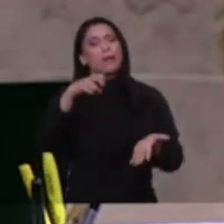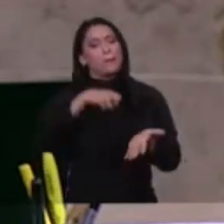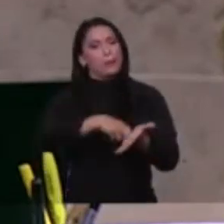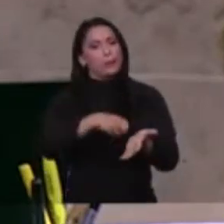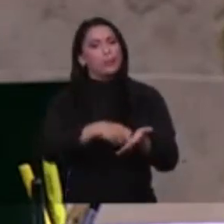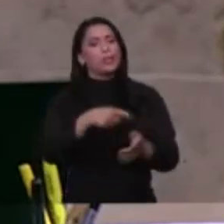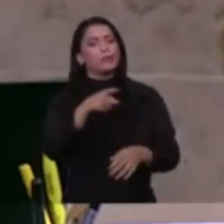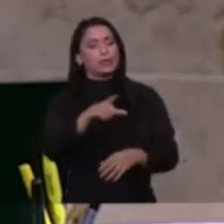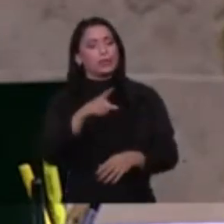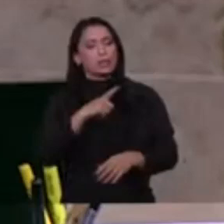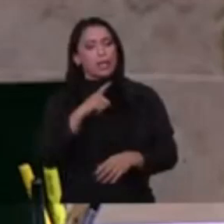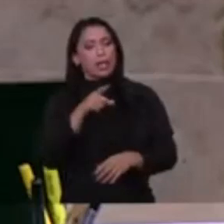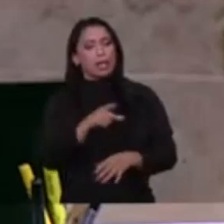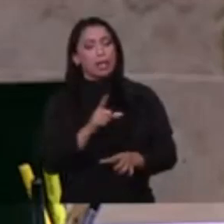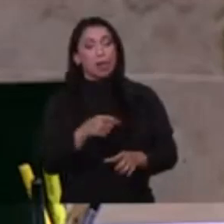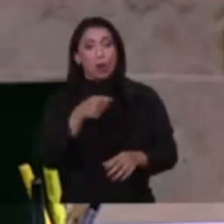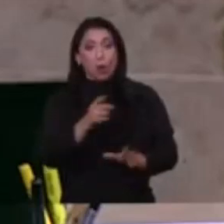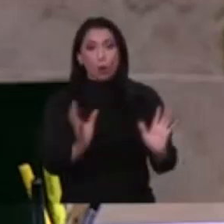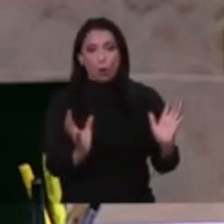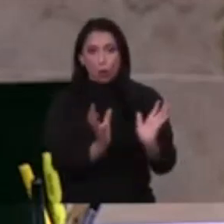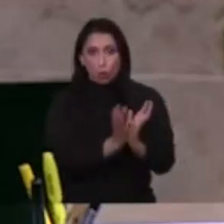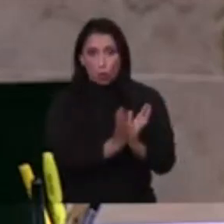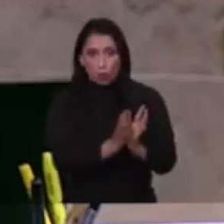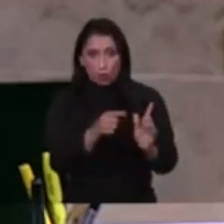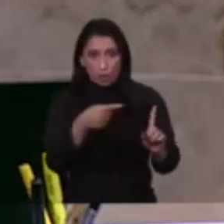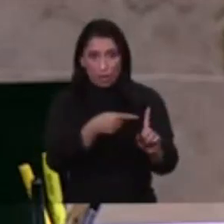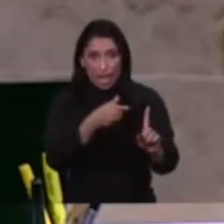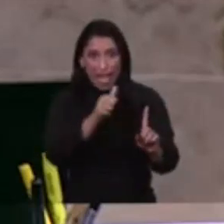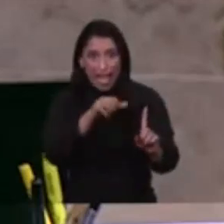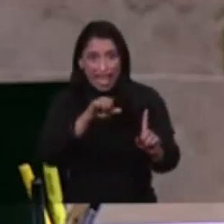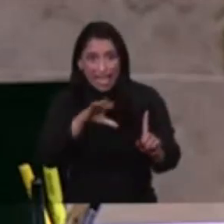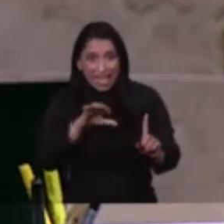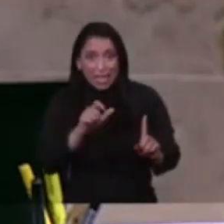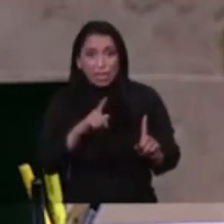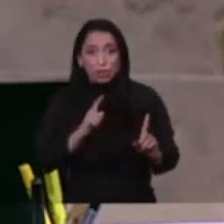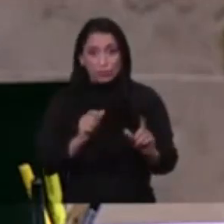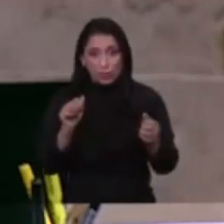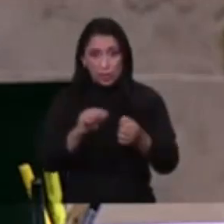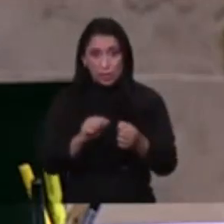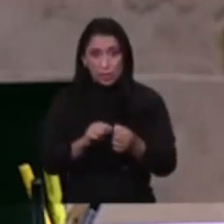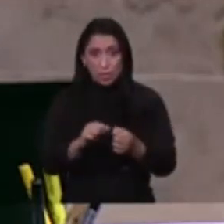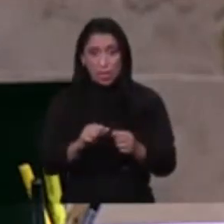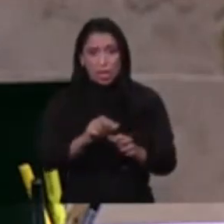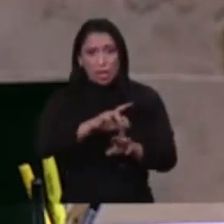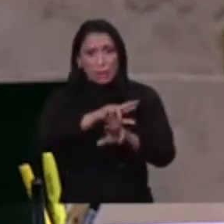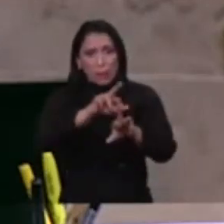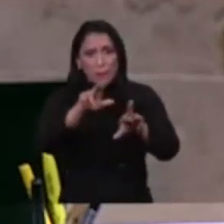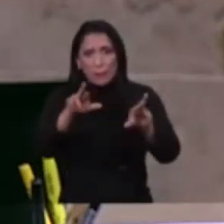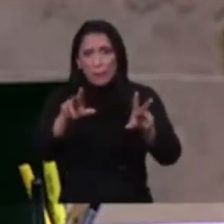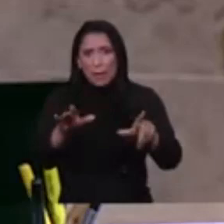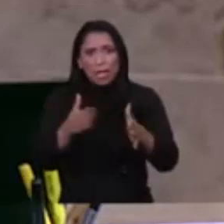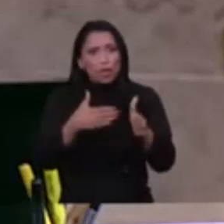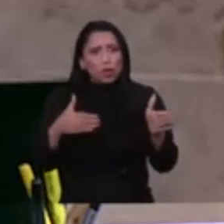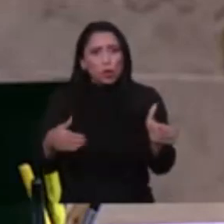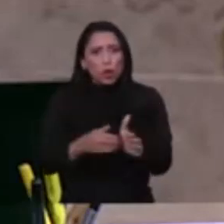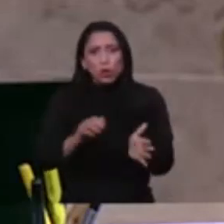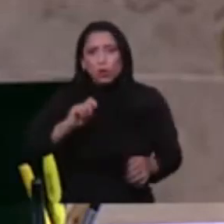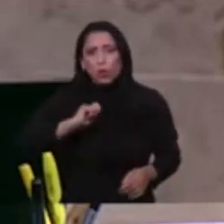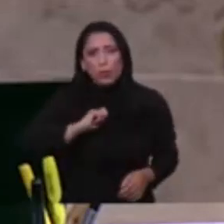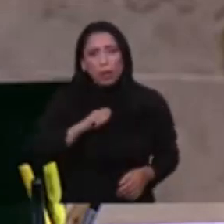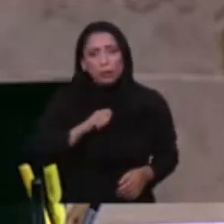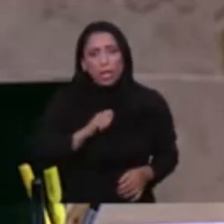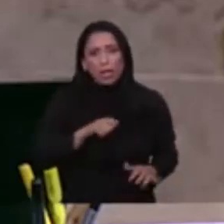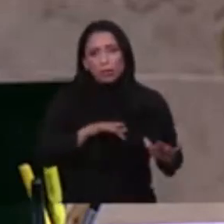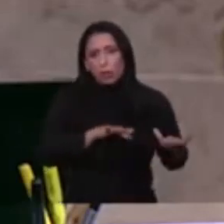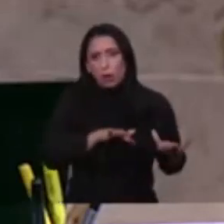A turba da qual fazia parte Aécio agia de forma multitudinária, todos atuando dolosamente em concurso